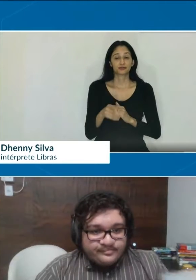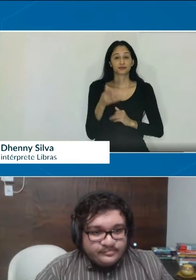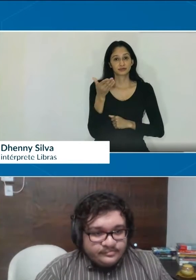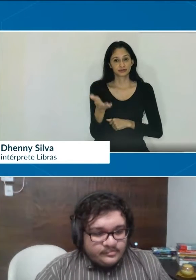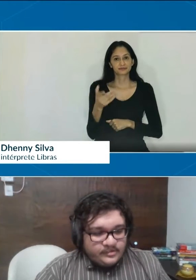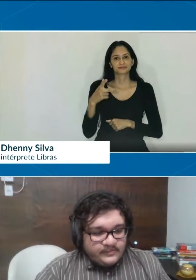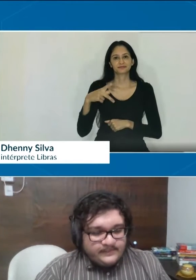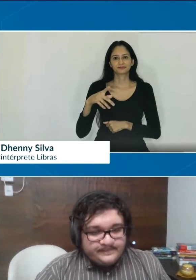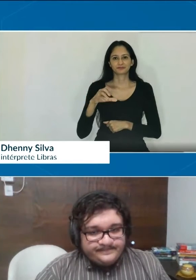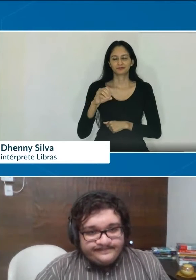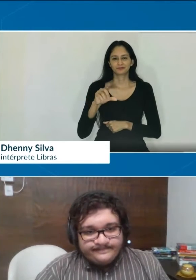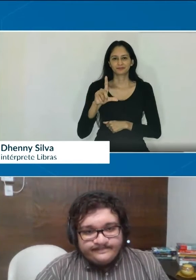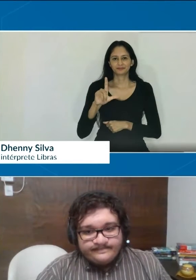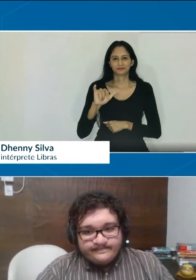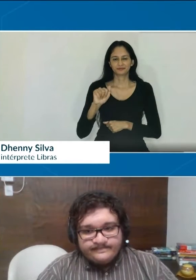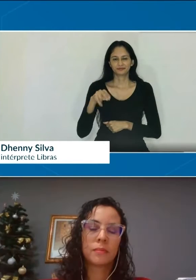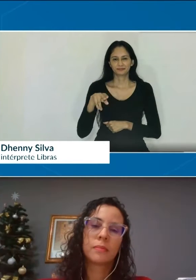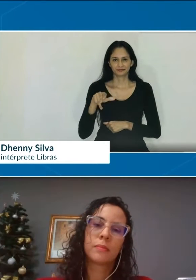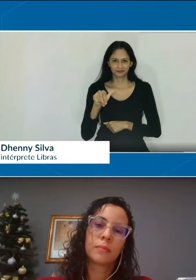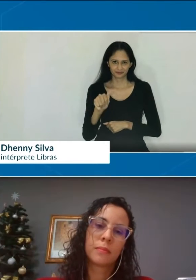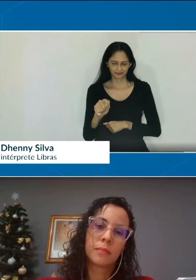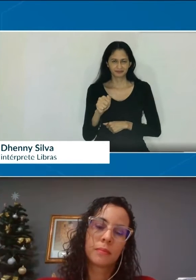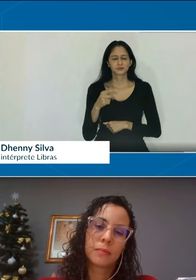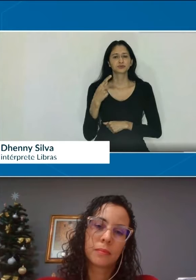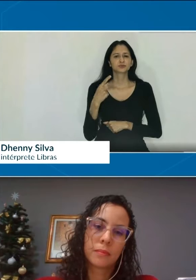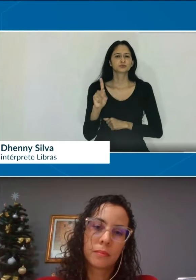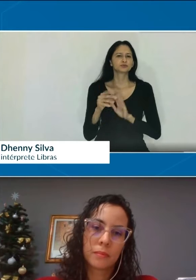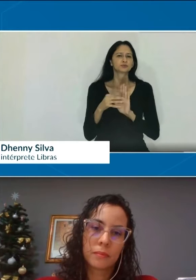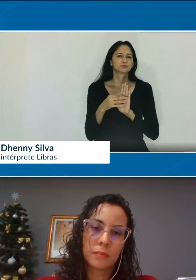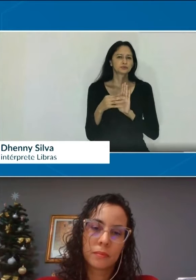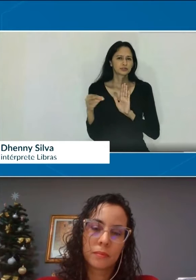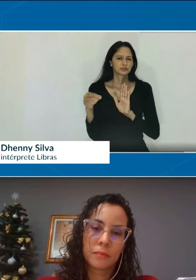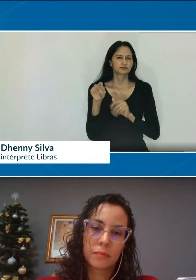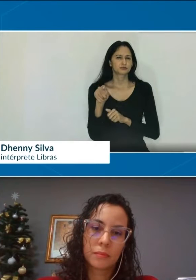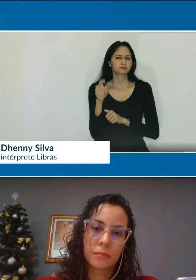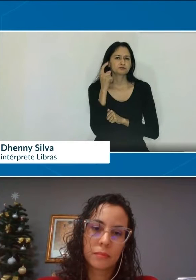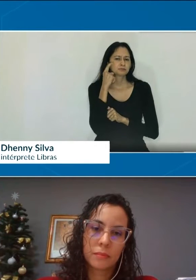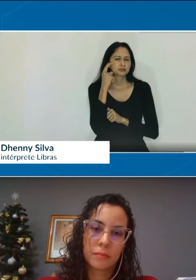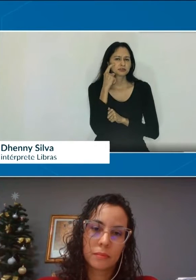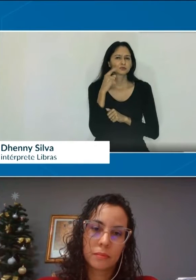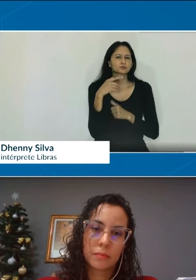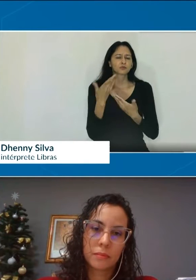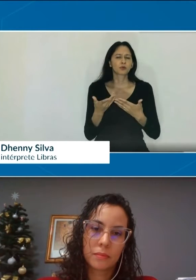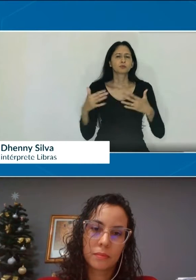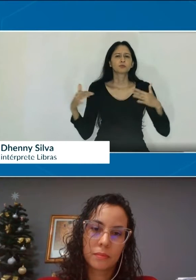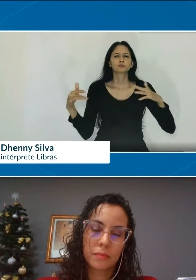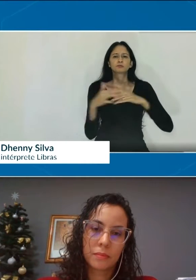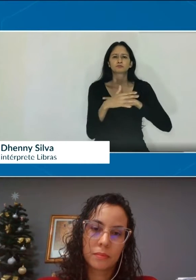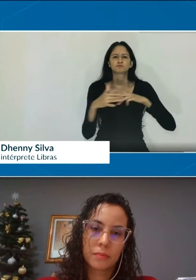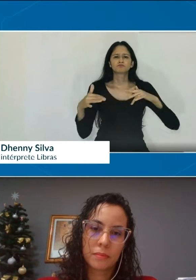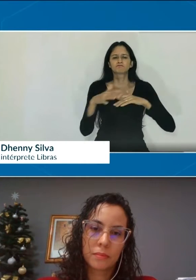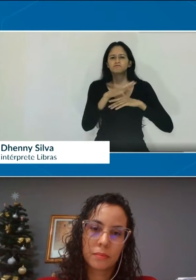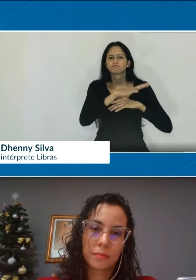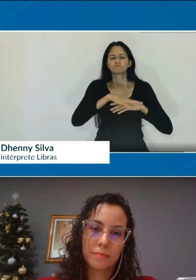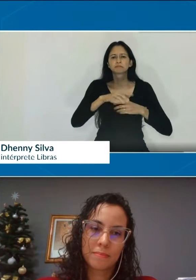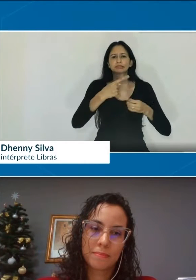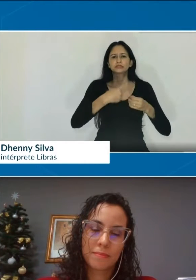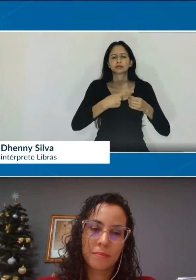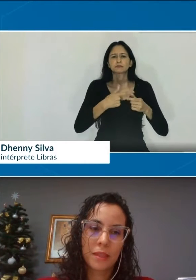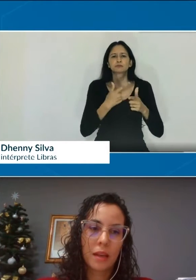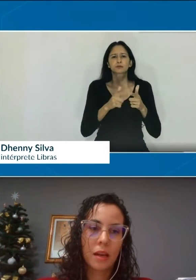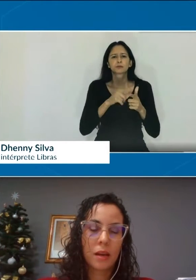Poliana. Poliana, qual, na sua opinião, é o principal problema do transporte urbano no Brasil?